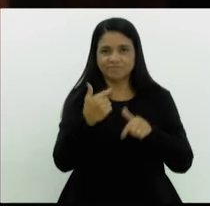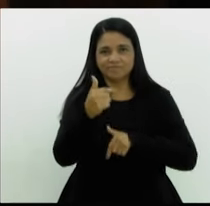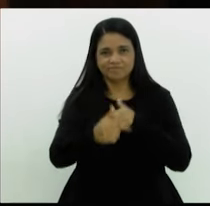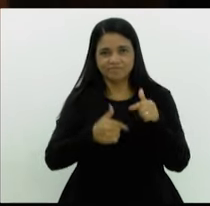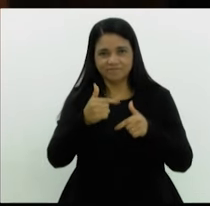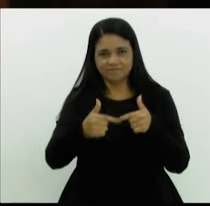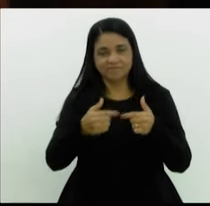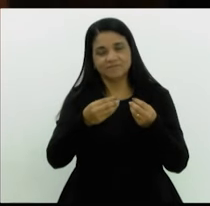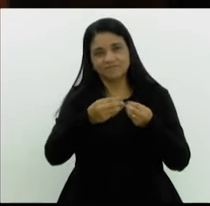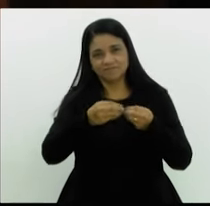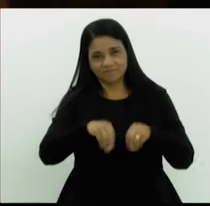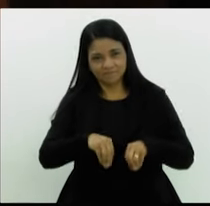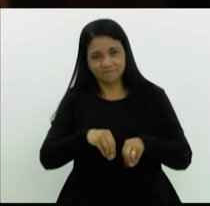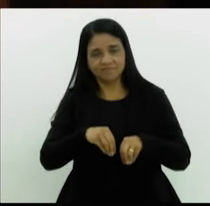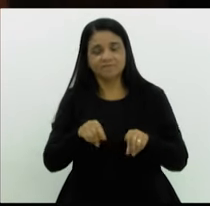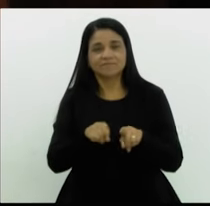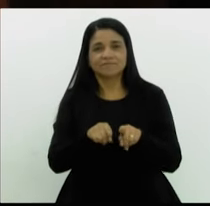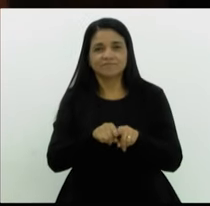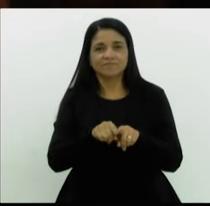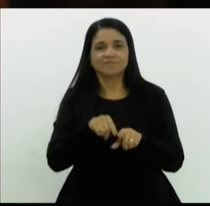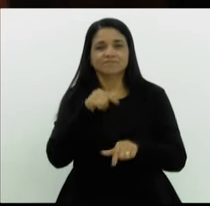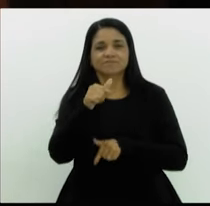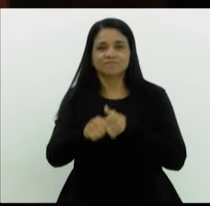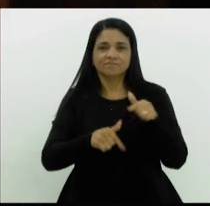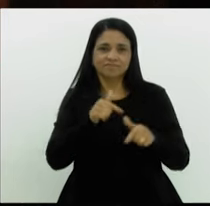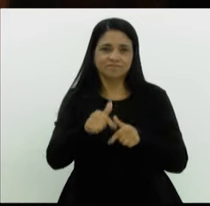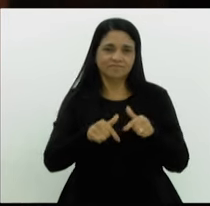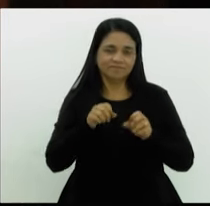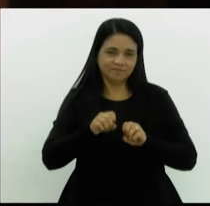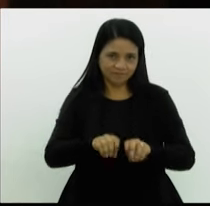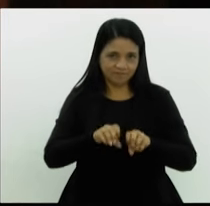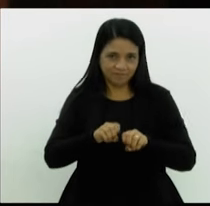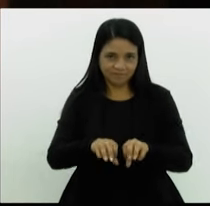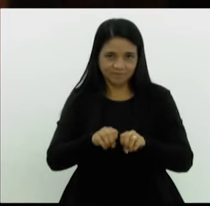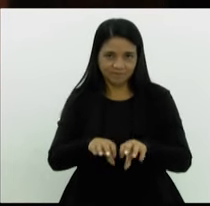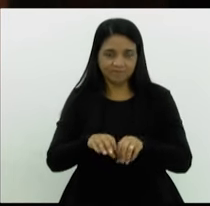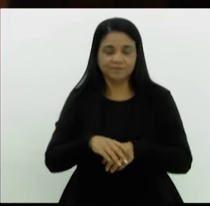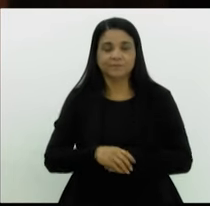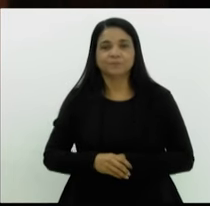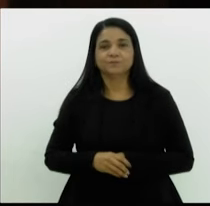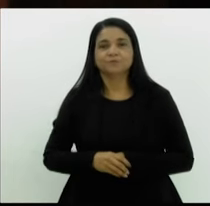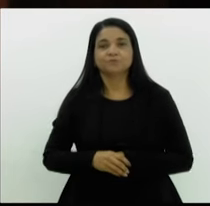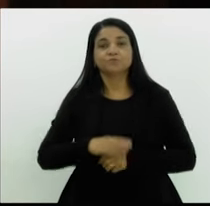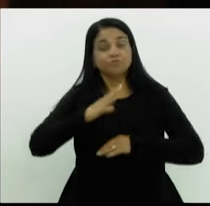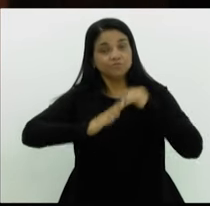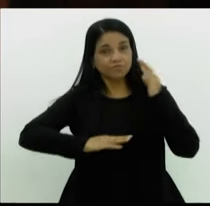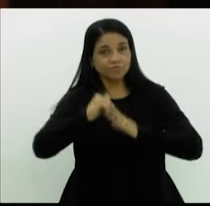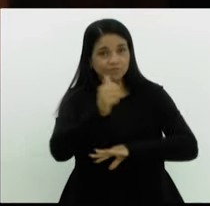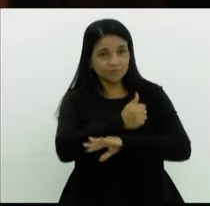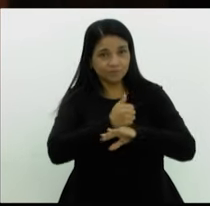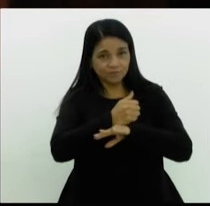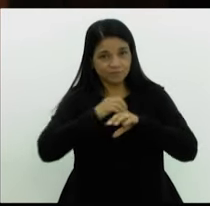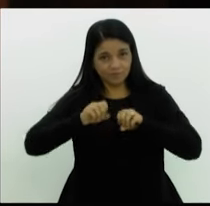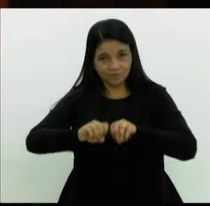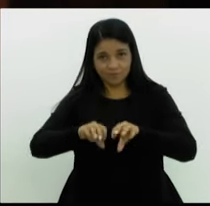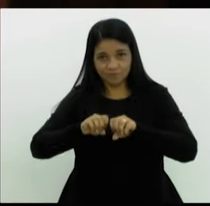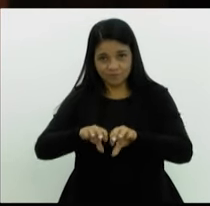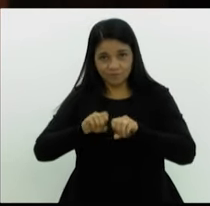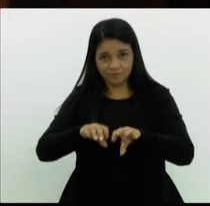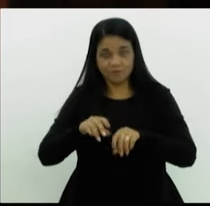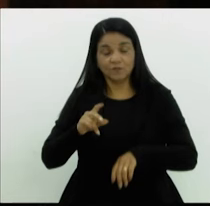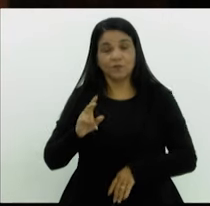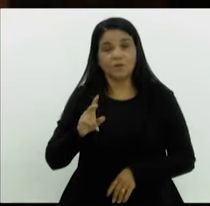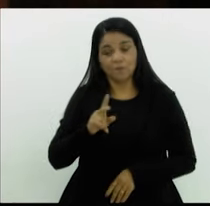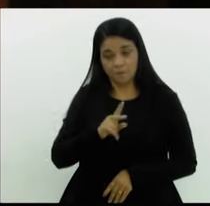precarização também do serviço de educação. Um profissional de educação, um professor,